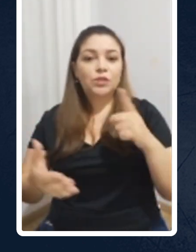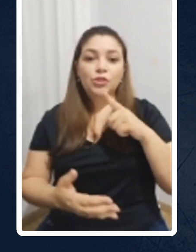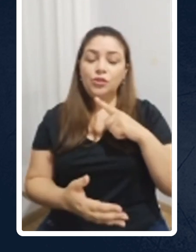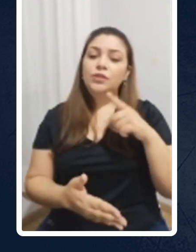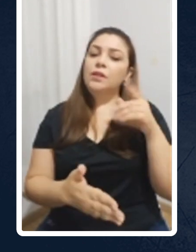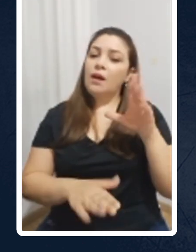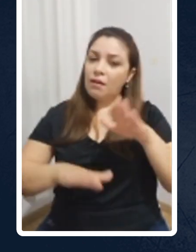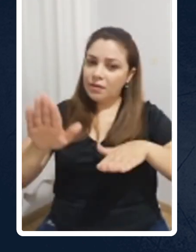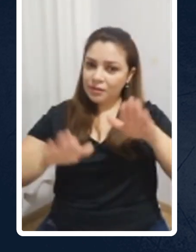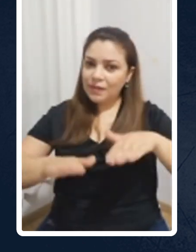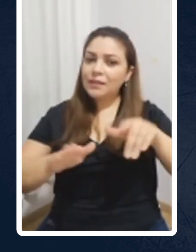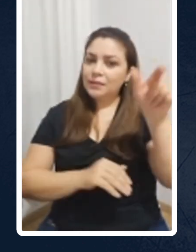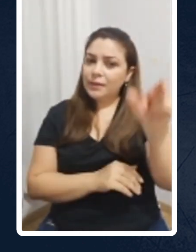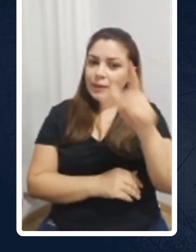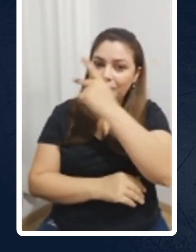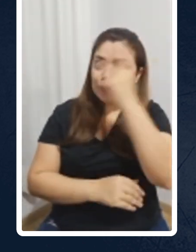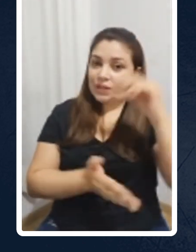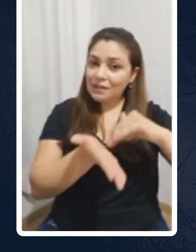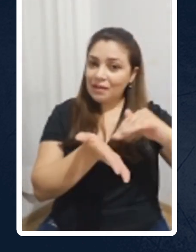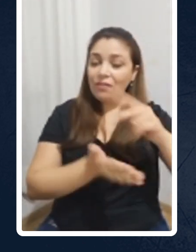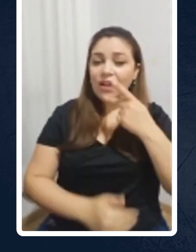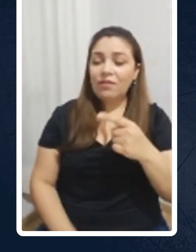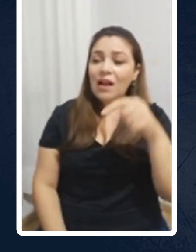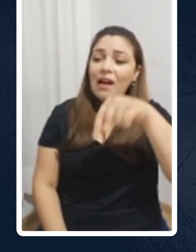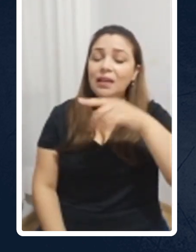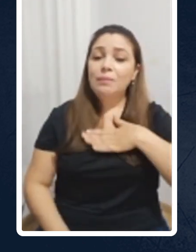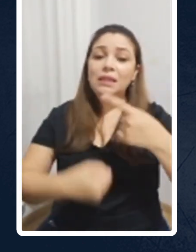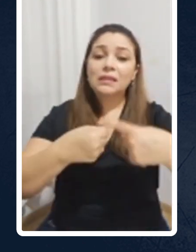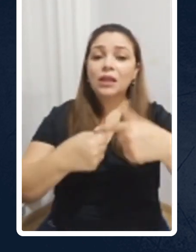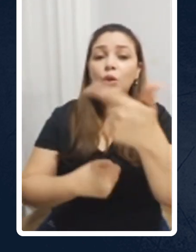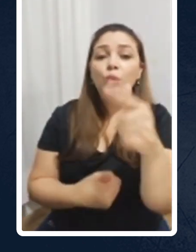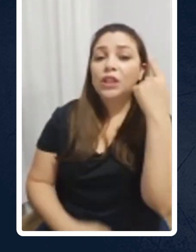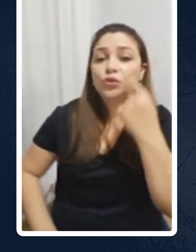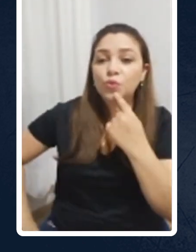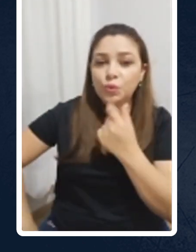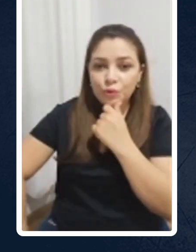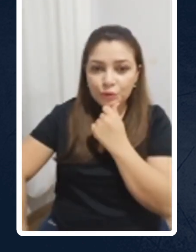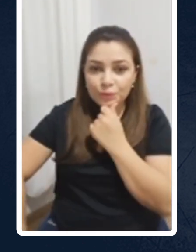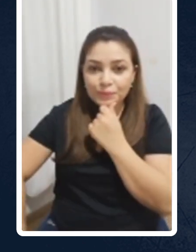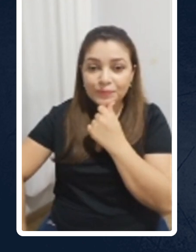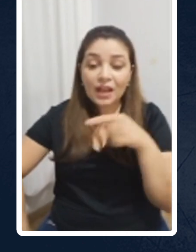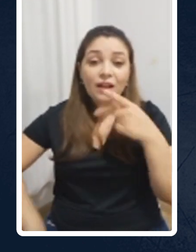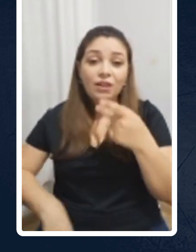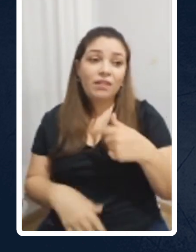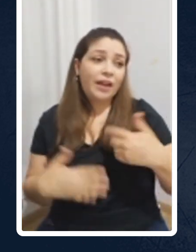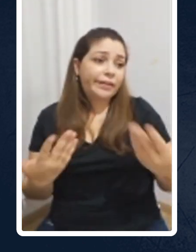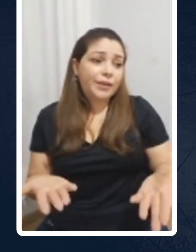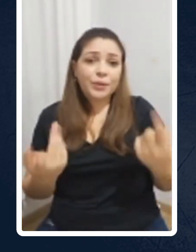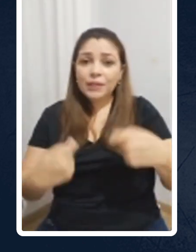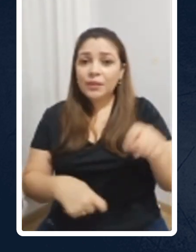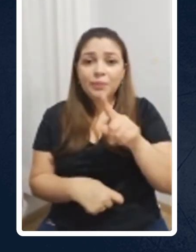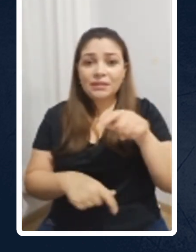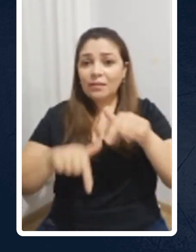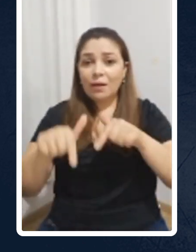ou o secretário dizia, não, mas aqui não tem surdo na minha cidade. Eu disse, tá, então não tem necessidade de nós irmos fazer o trabalho para vocês. Então a